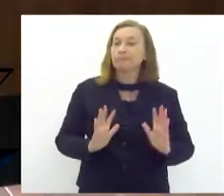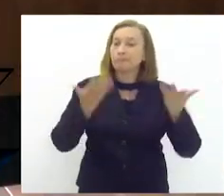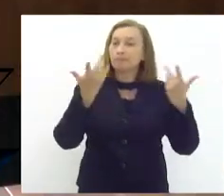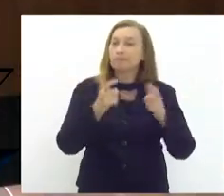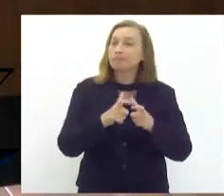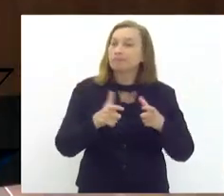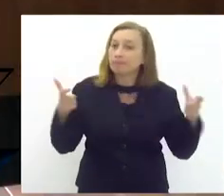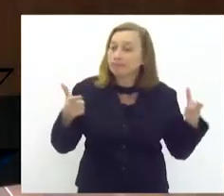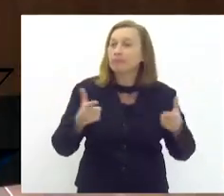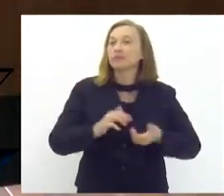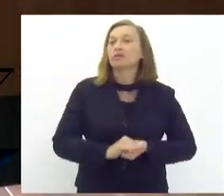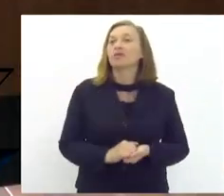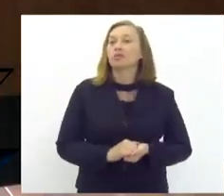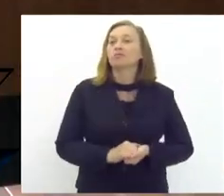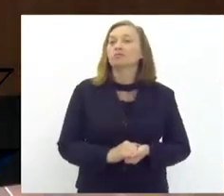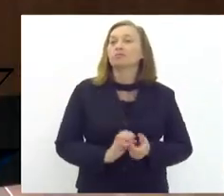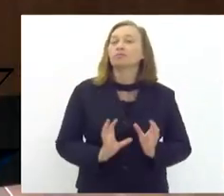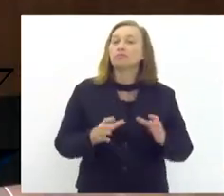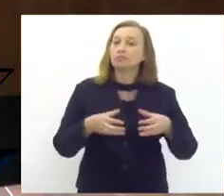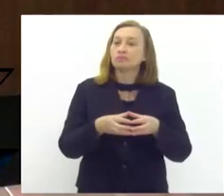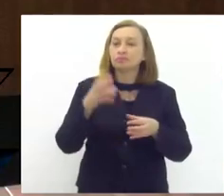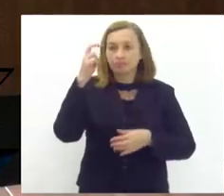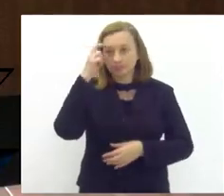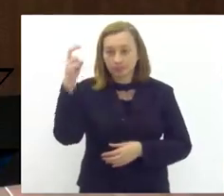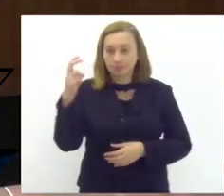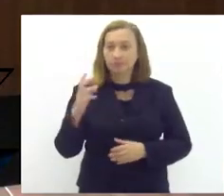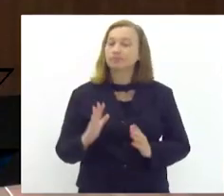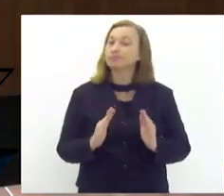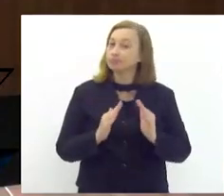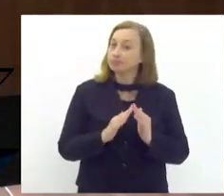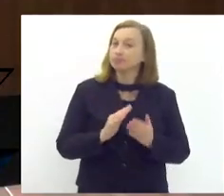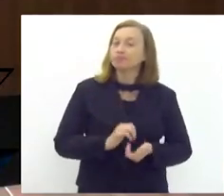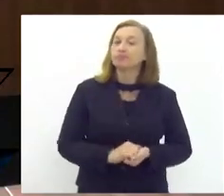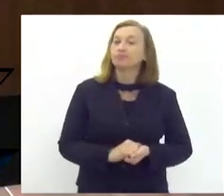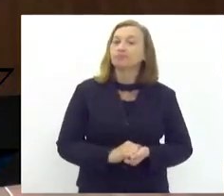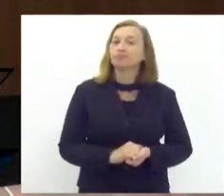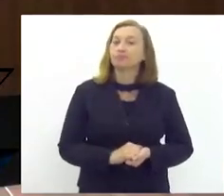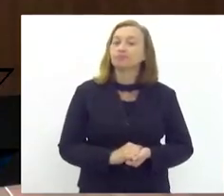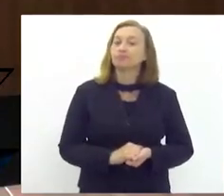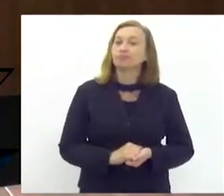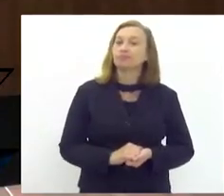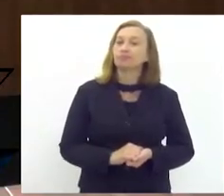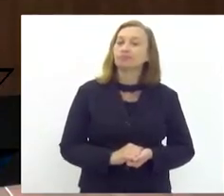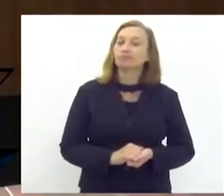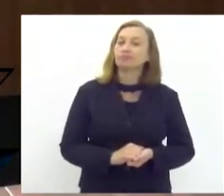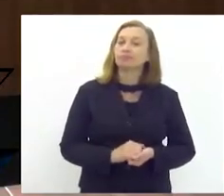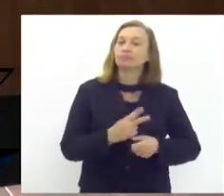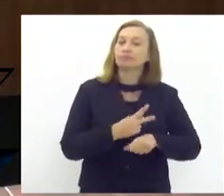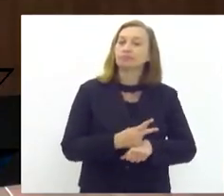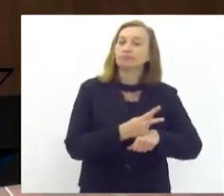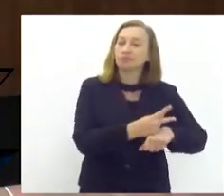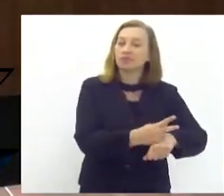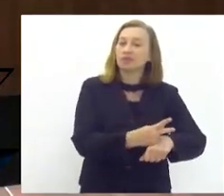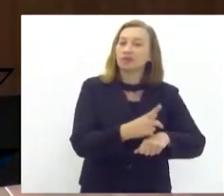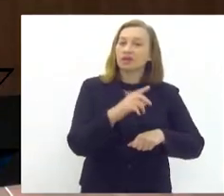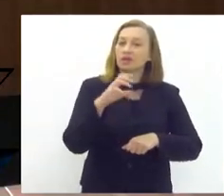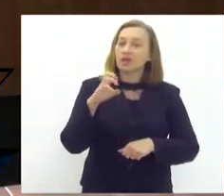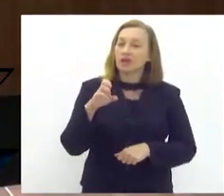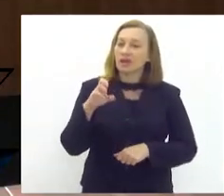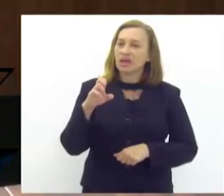representativo da comissão de Cultura dessa casa que é entrega do prêmio helloneida